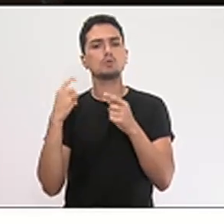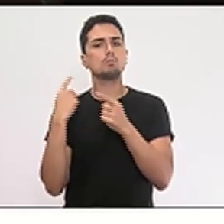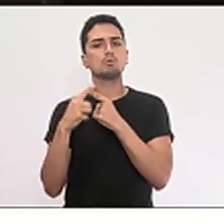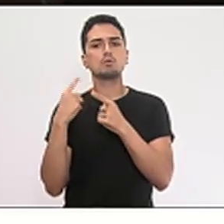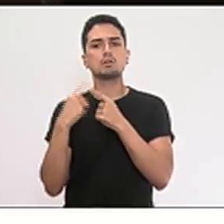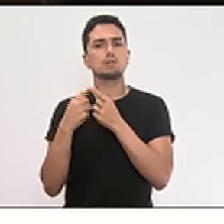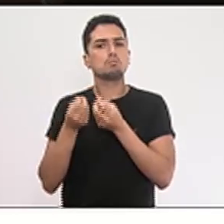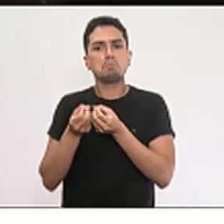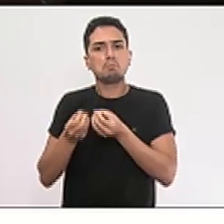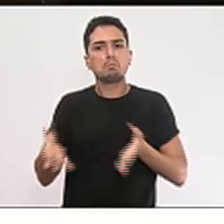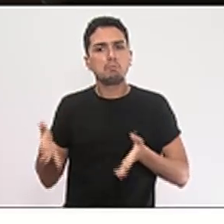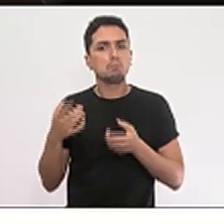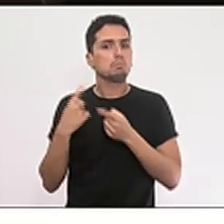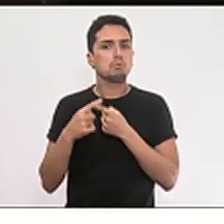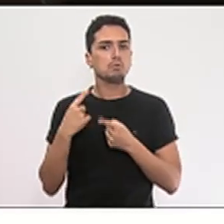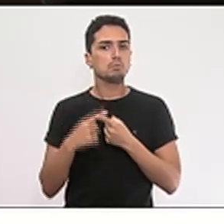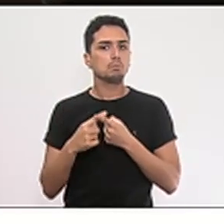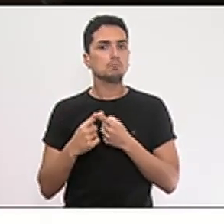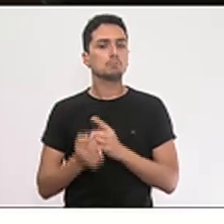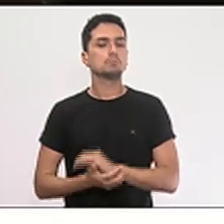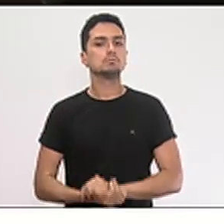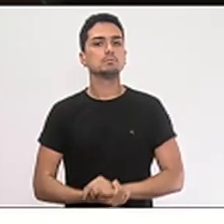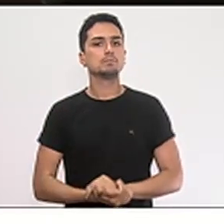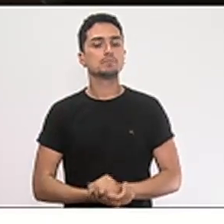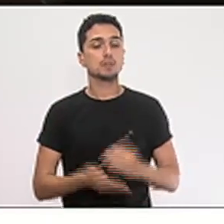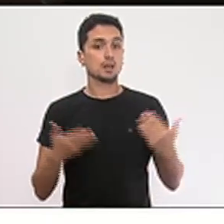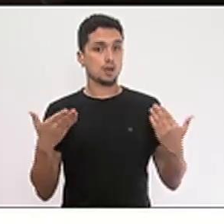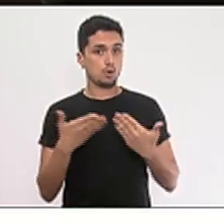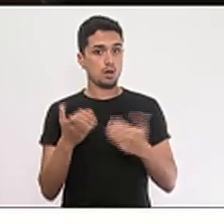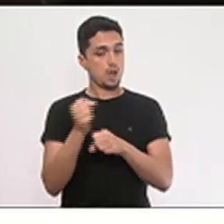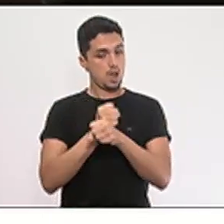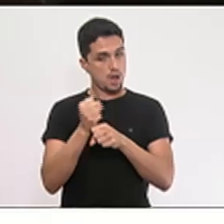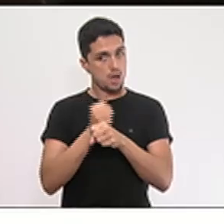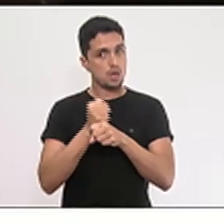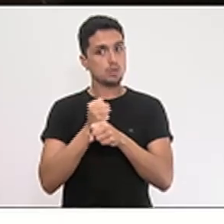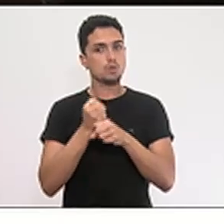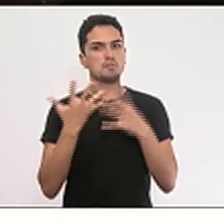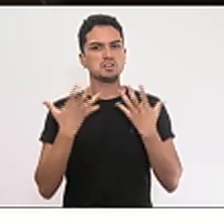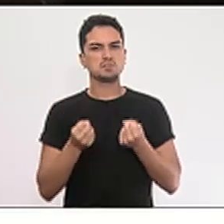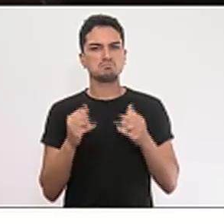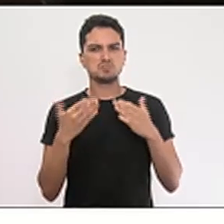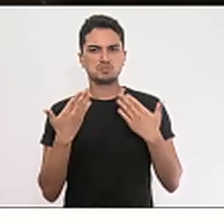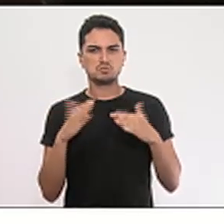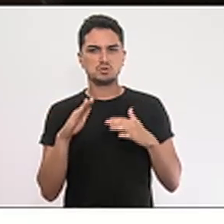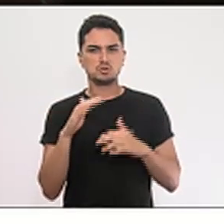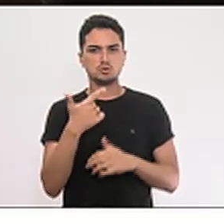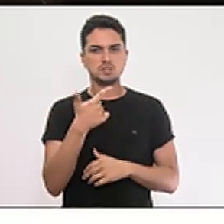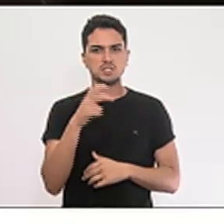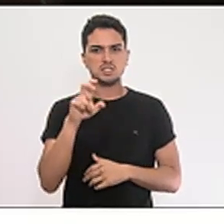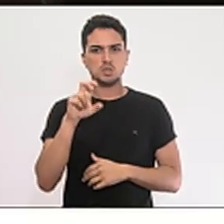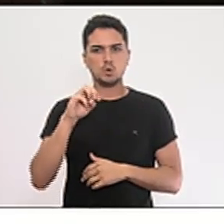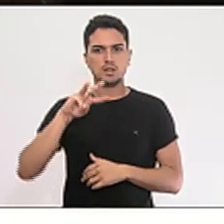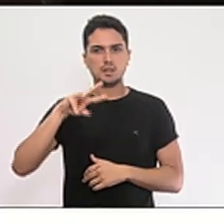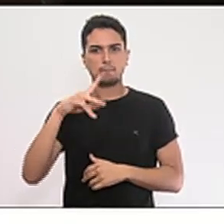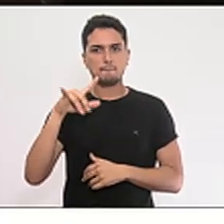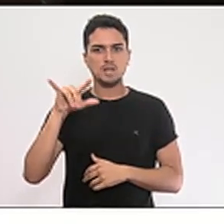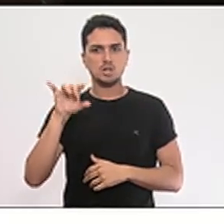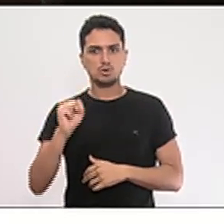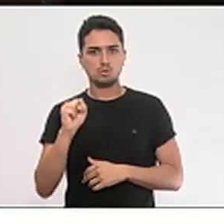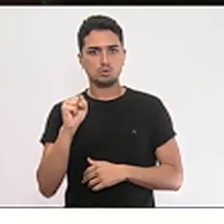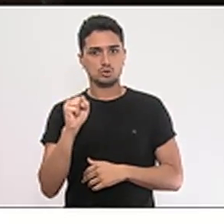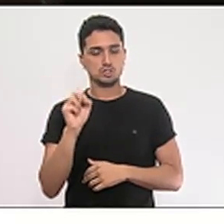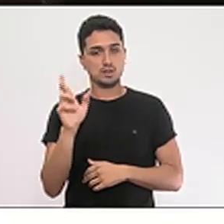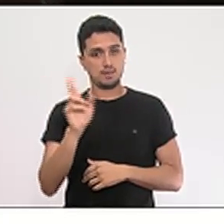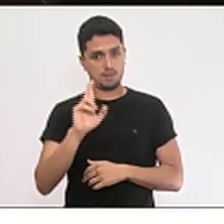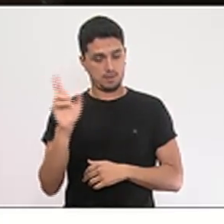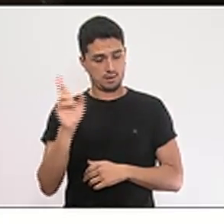disso? Agora poderá receber, por ano, cerca de 250 milhões de reais de